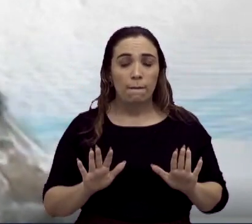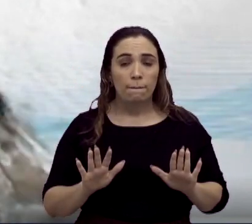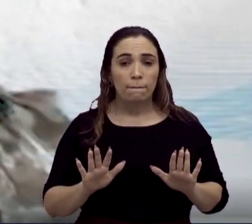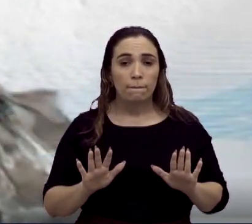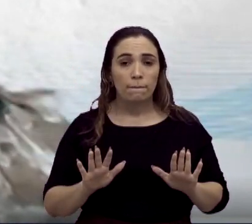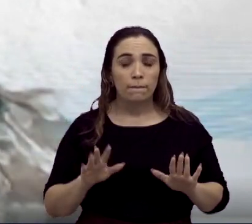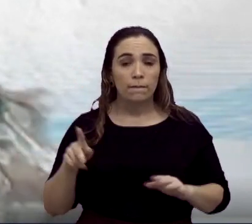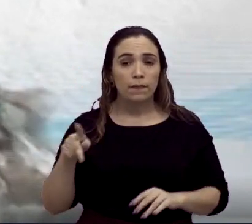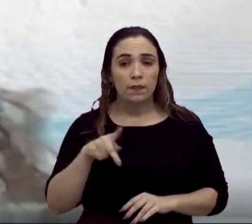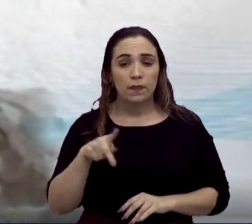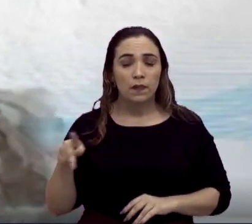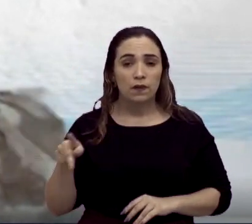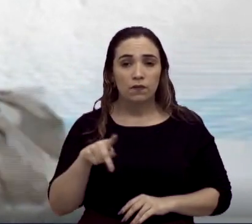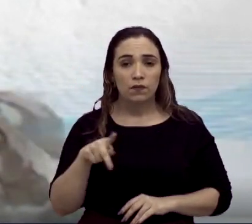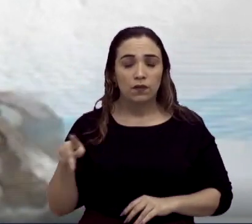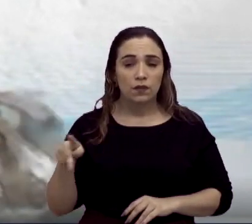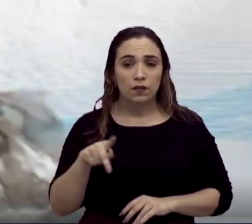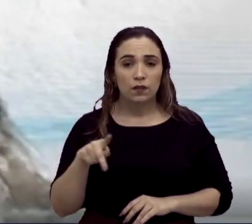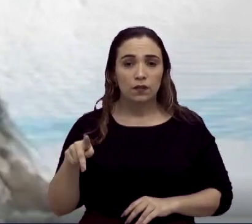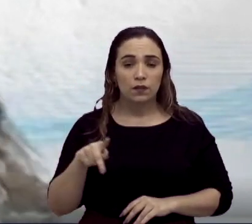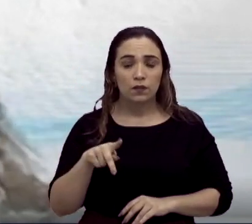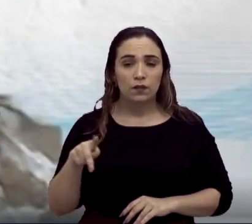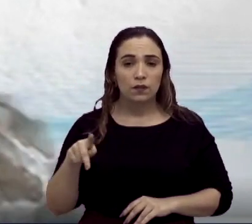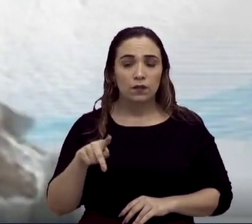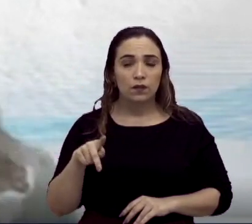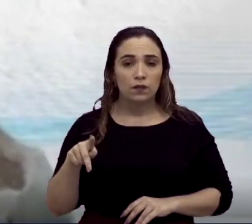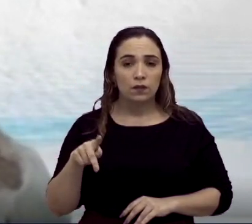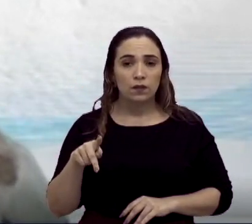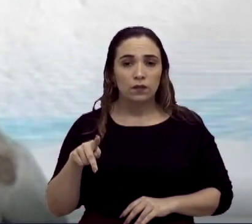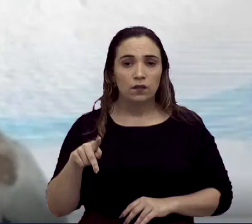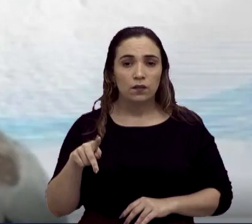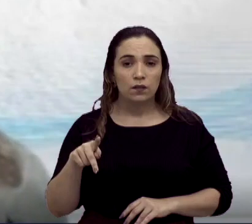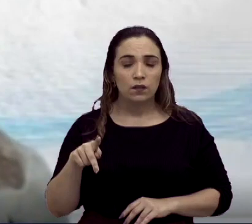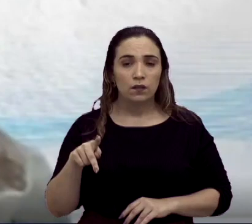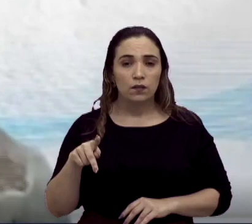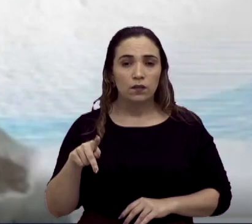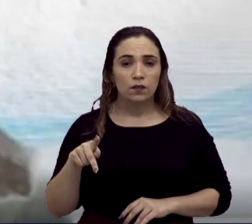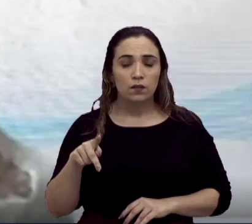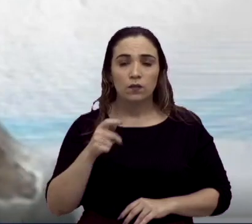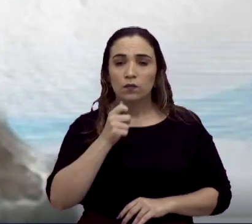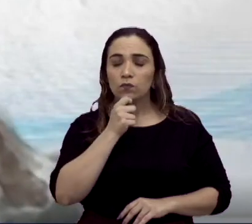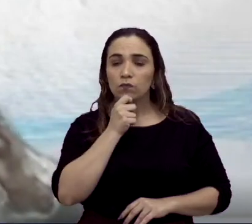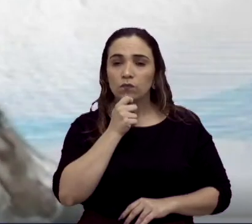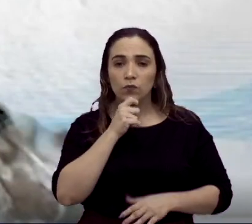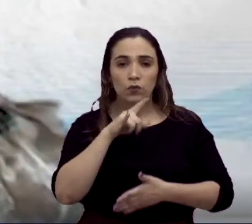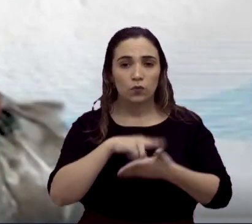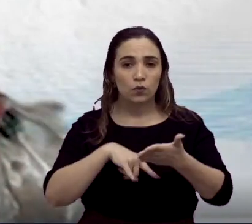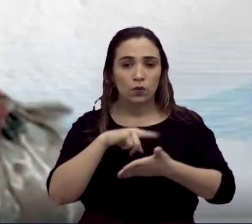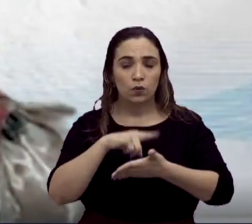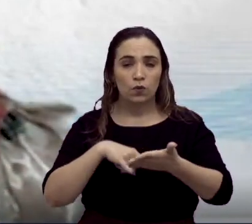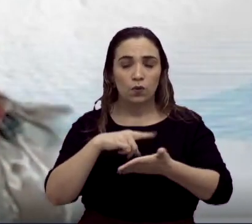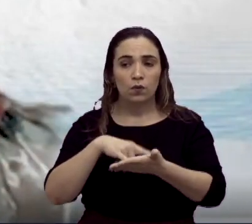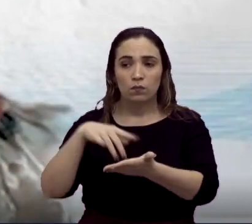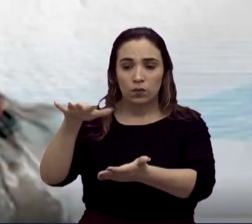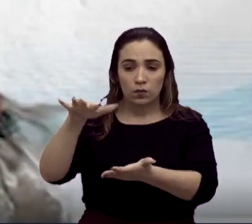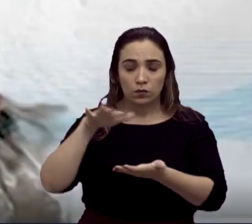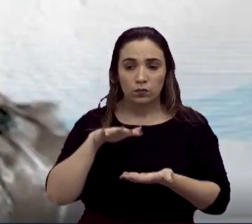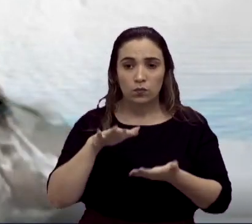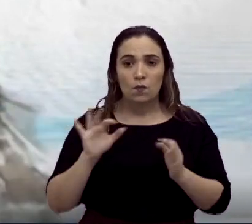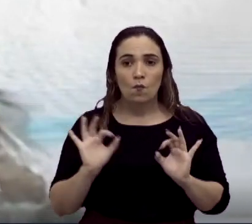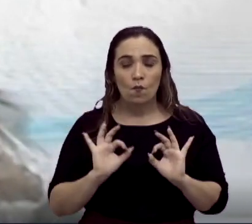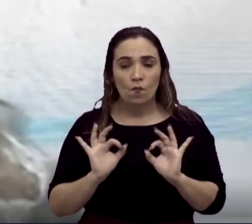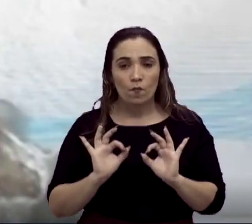os professores previstos para essa semana não poderiam dar, porque não tinham completado a